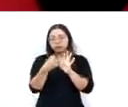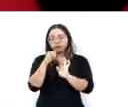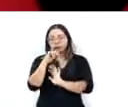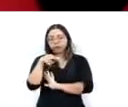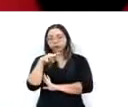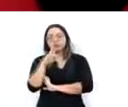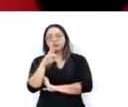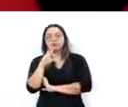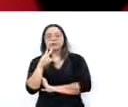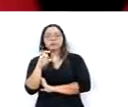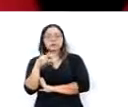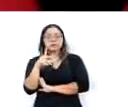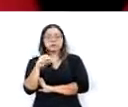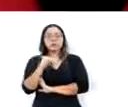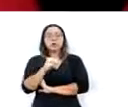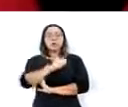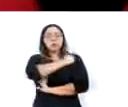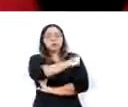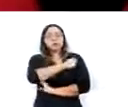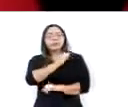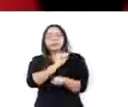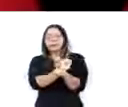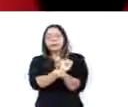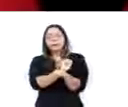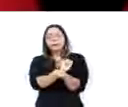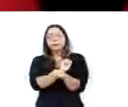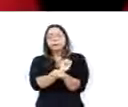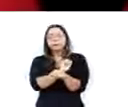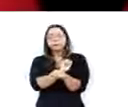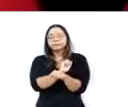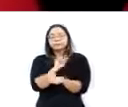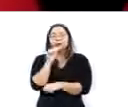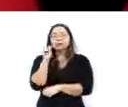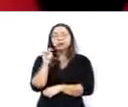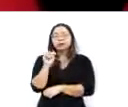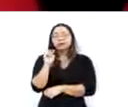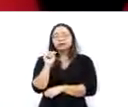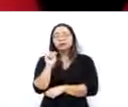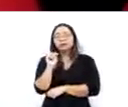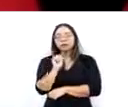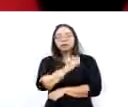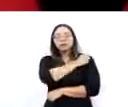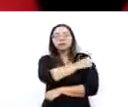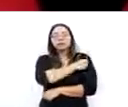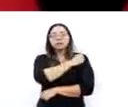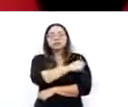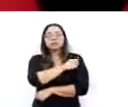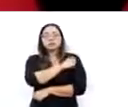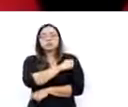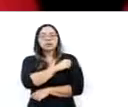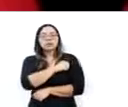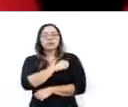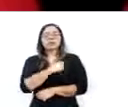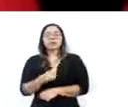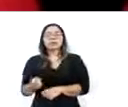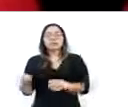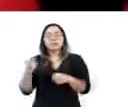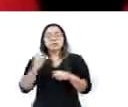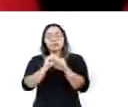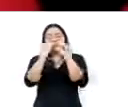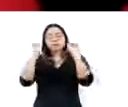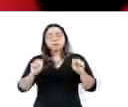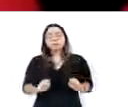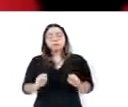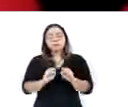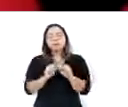meio do tempo. Ele será automaticamente estagnado pelo próprio sistema. Porque vai chegar um momento que o conhecimento